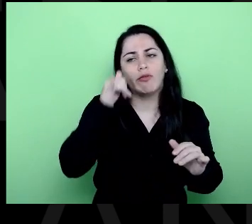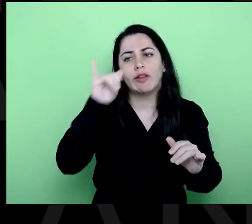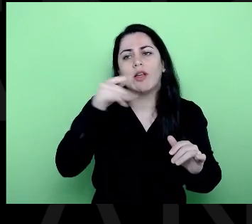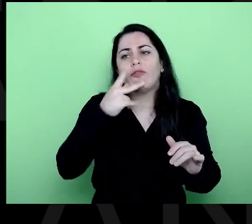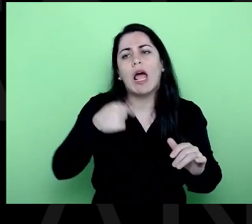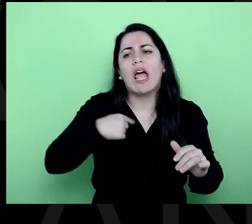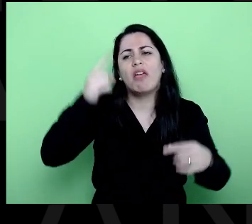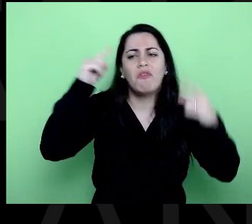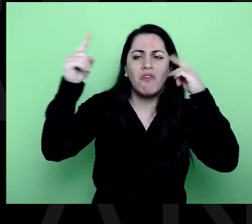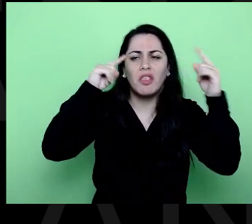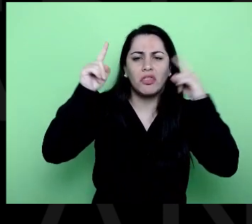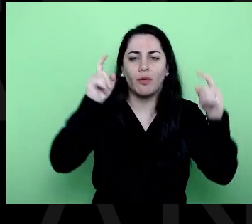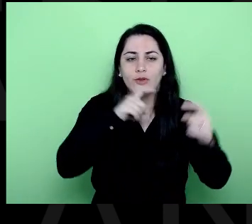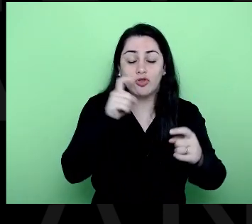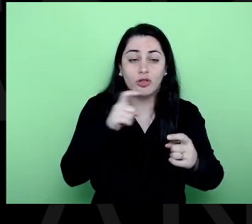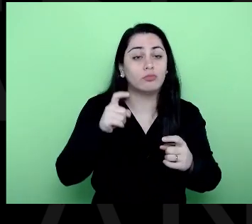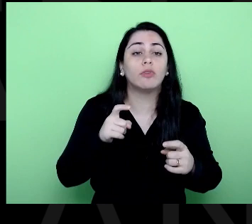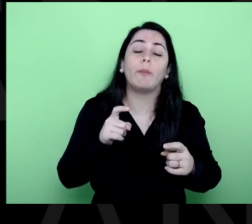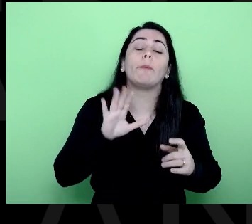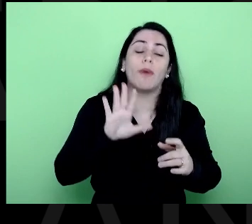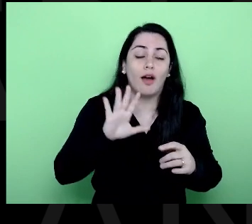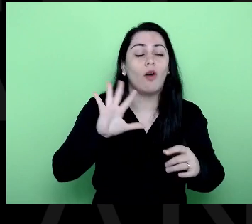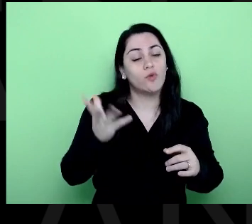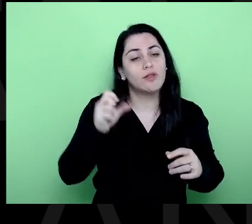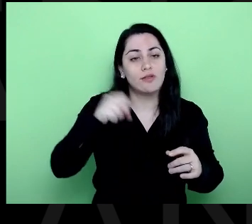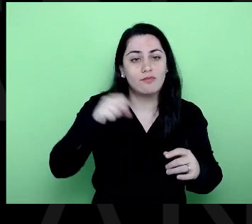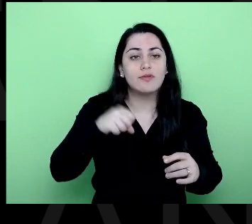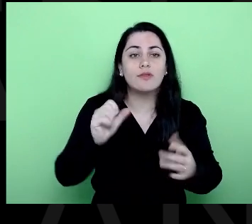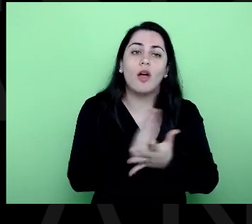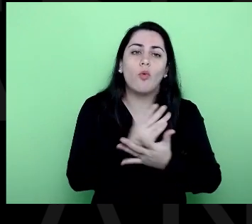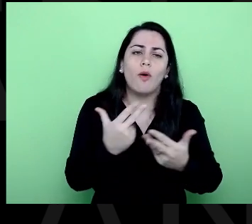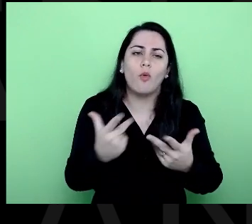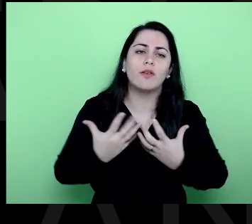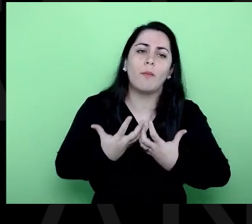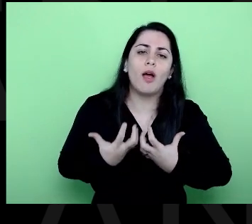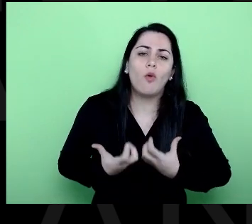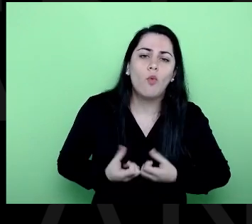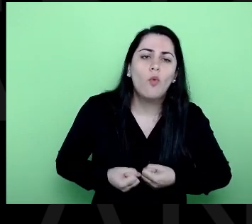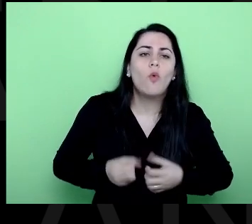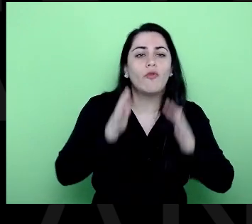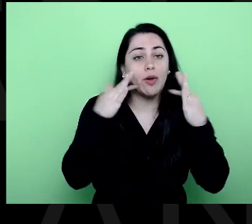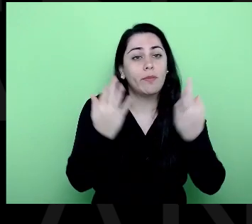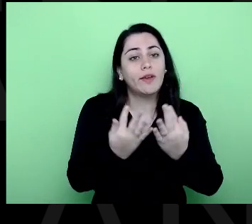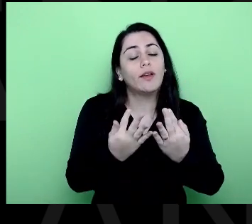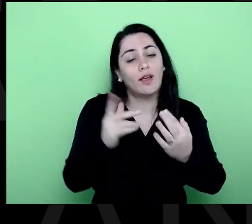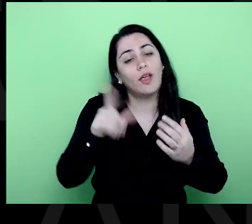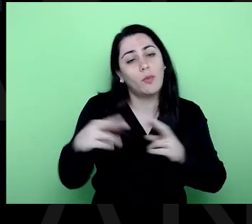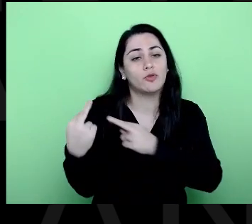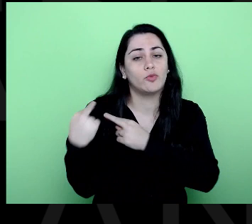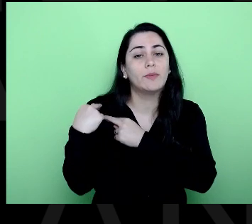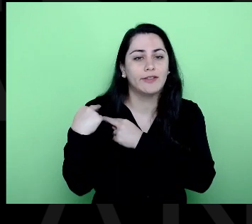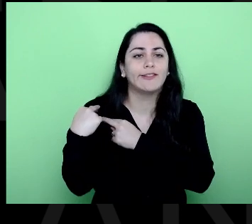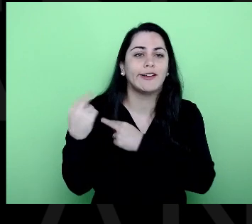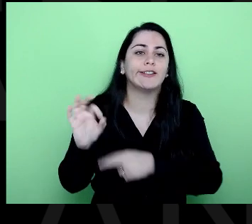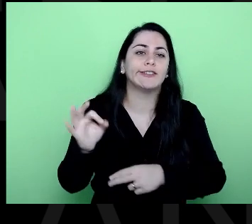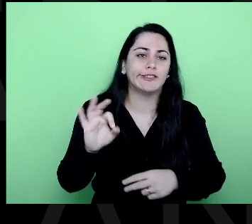isso ou aquilo, mesmo assim teve, sabe, coisas que magoaram a família. E é uma responsabilidade, né? Você